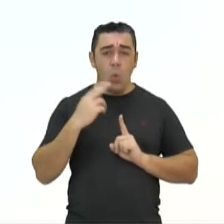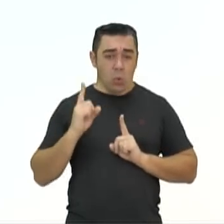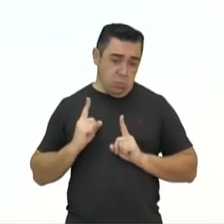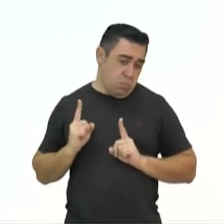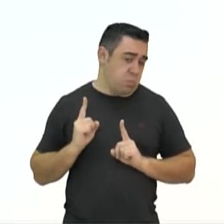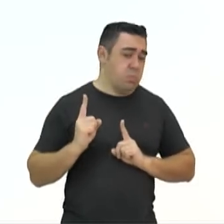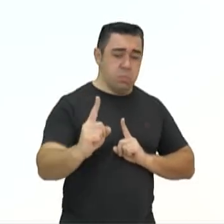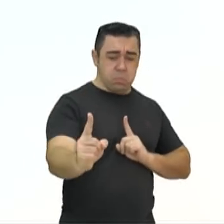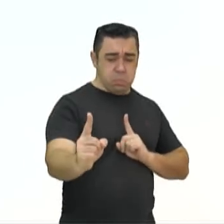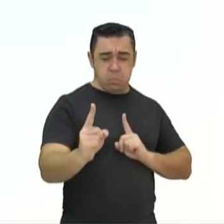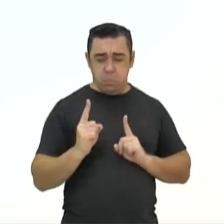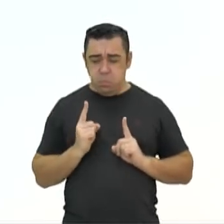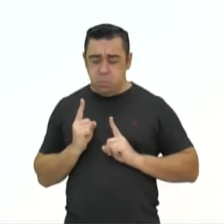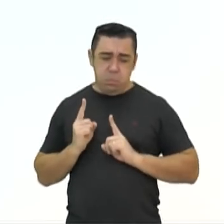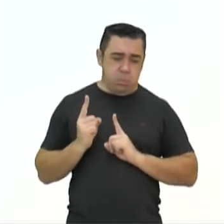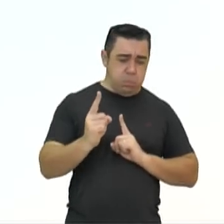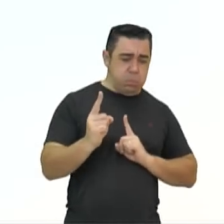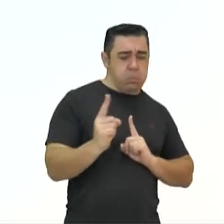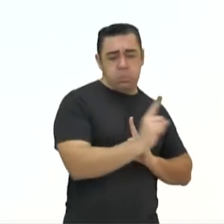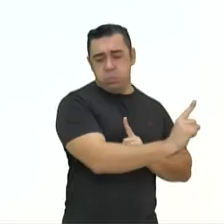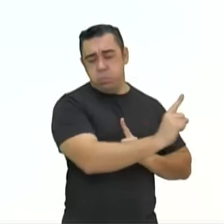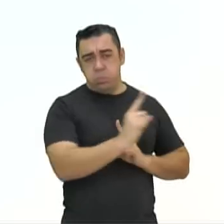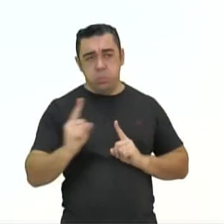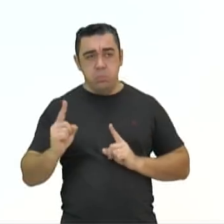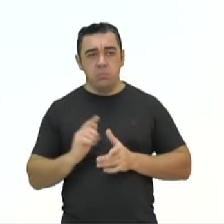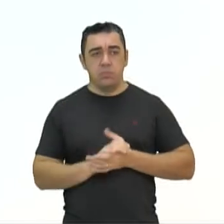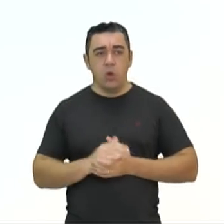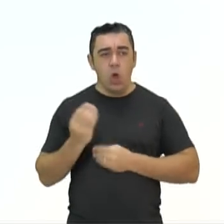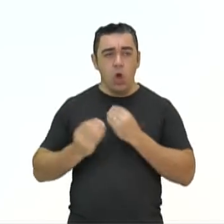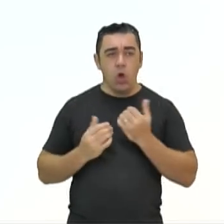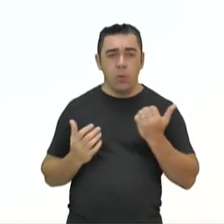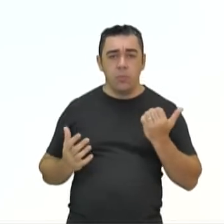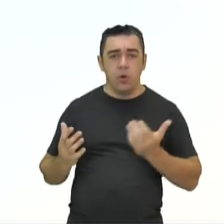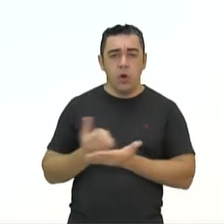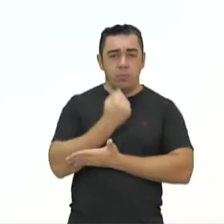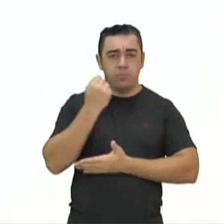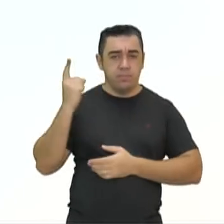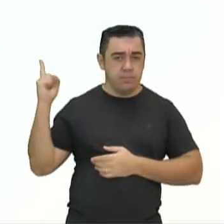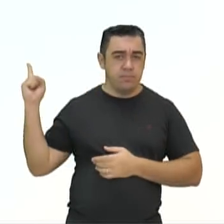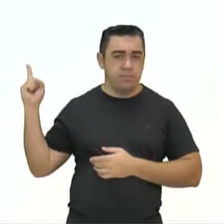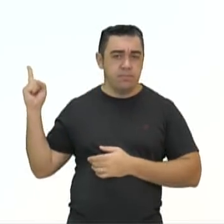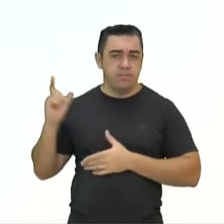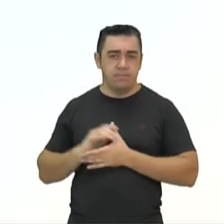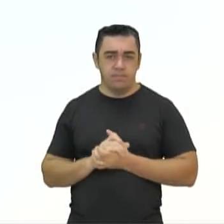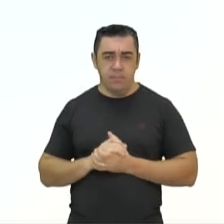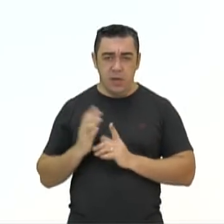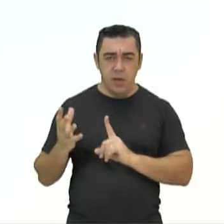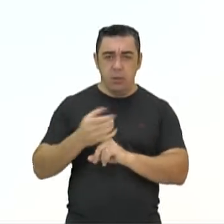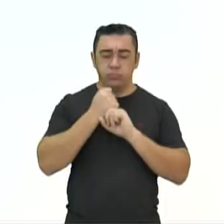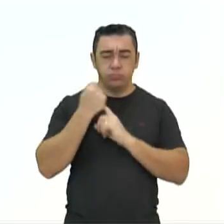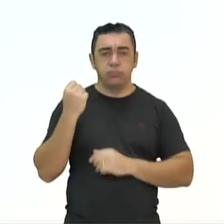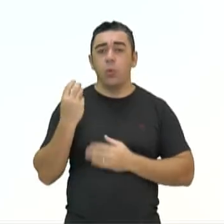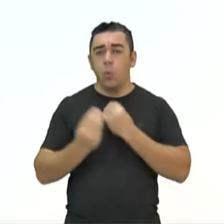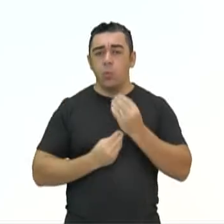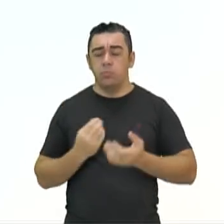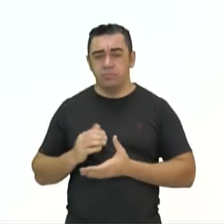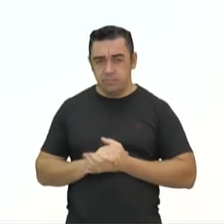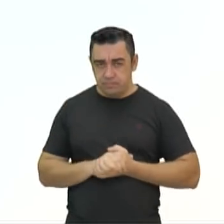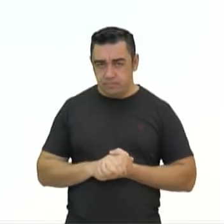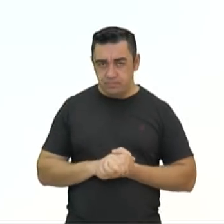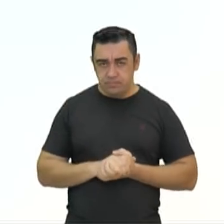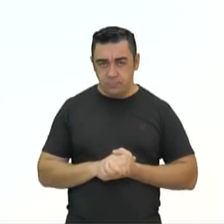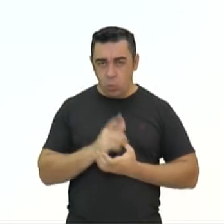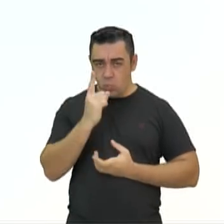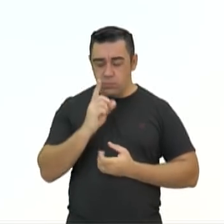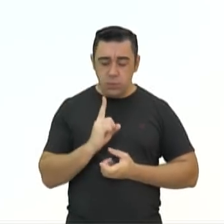atravessar o tabuleiro. E aqui é uma captura dela. Então, ó, captura como uma casinha ali, né, mas